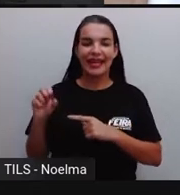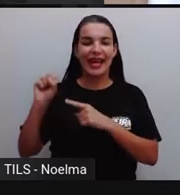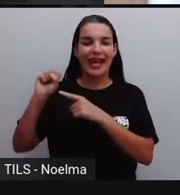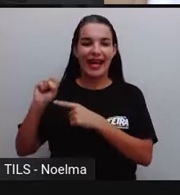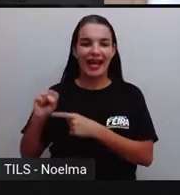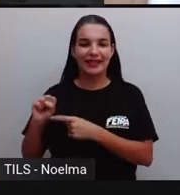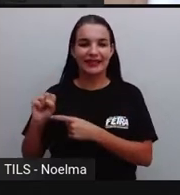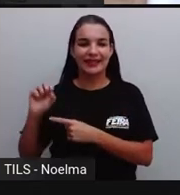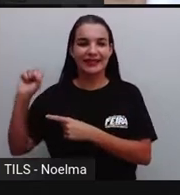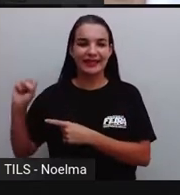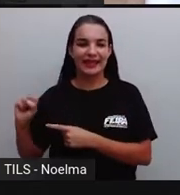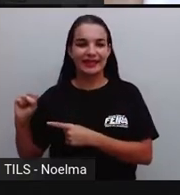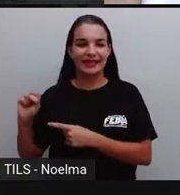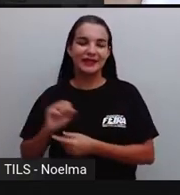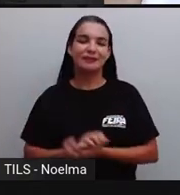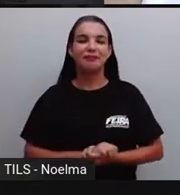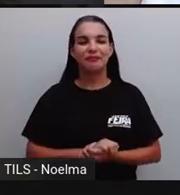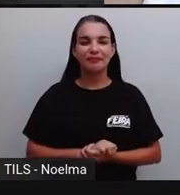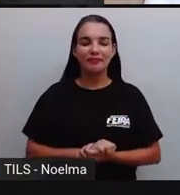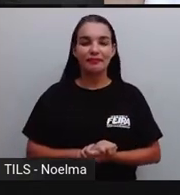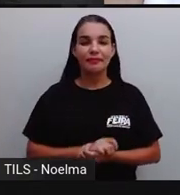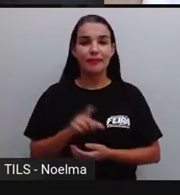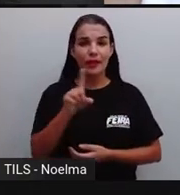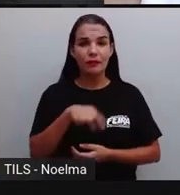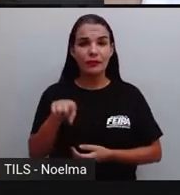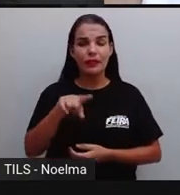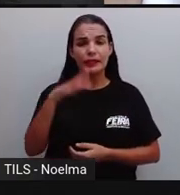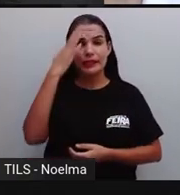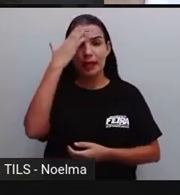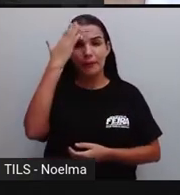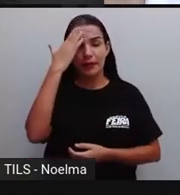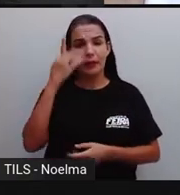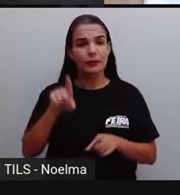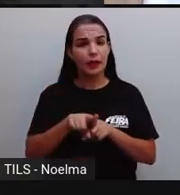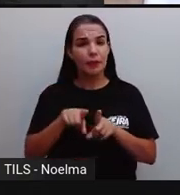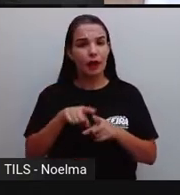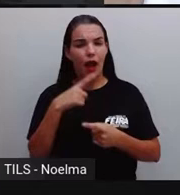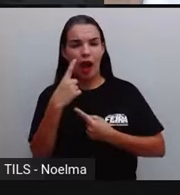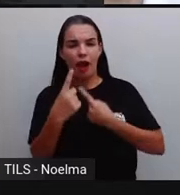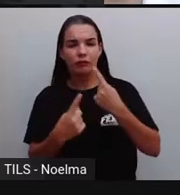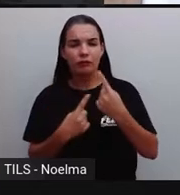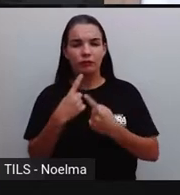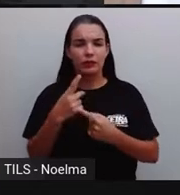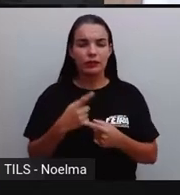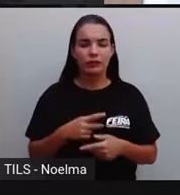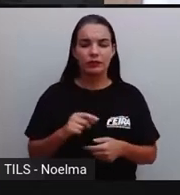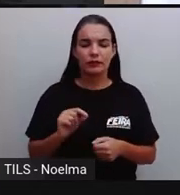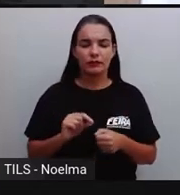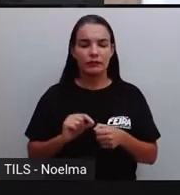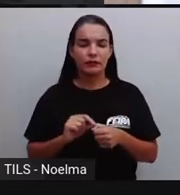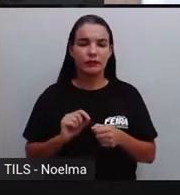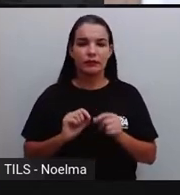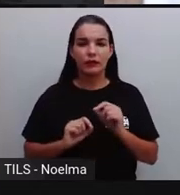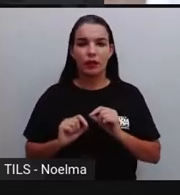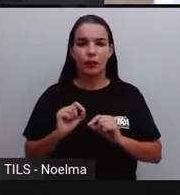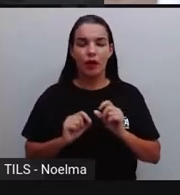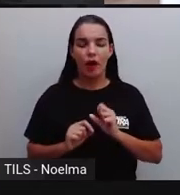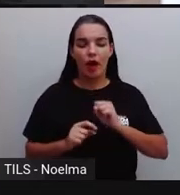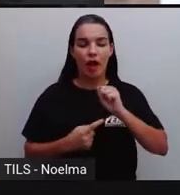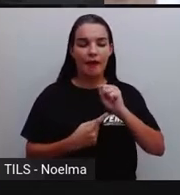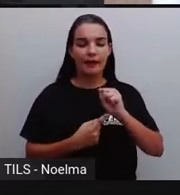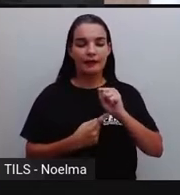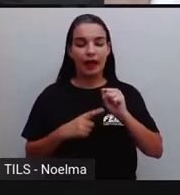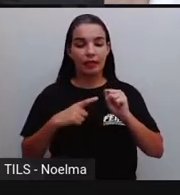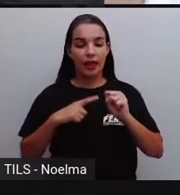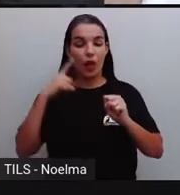juntinho como a Pro colocou aqui. E vocês sabiam também que algumas vezes o si, ele vai ter um som aí